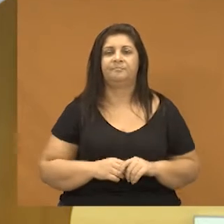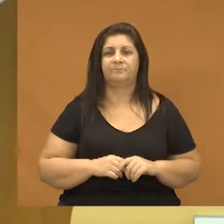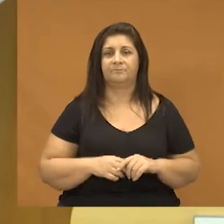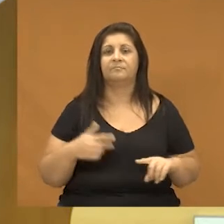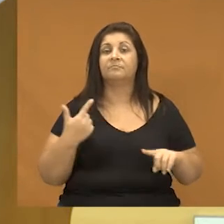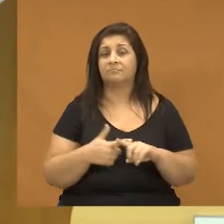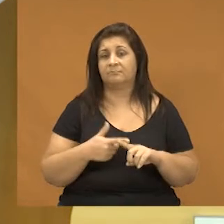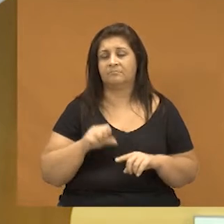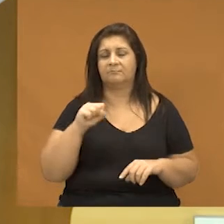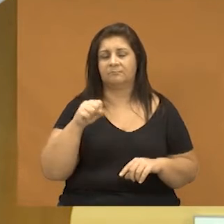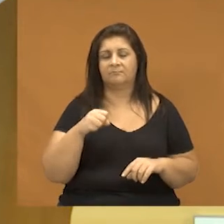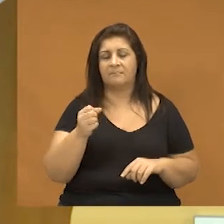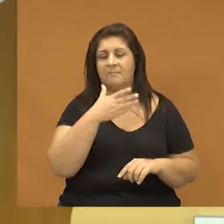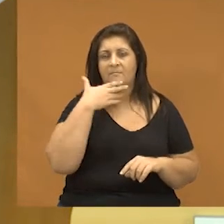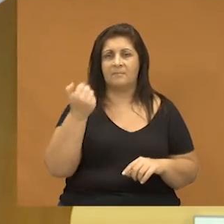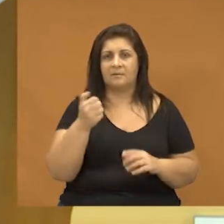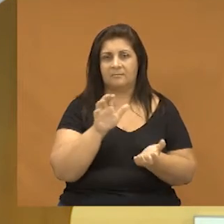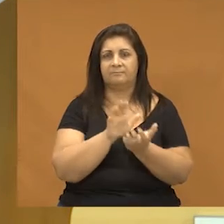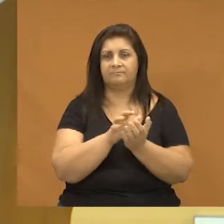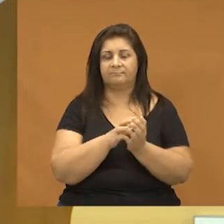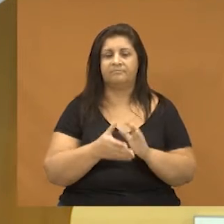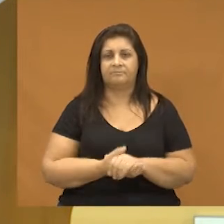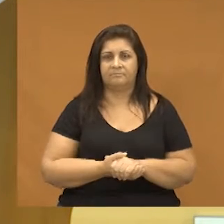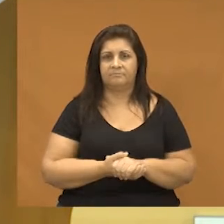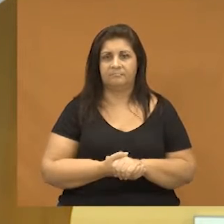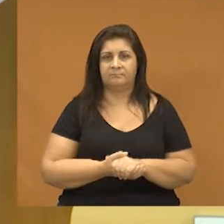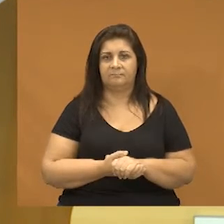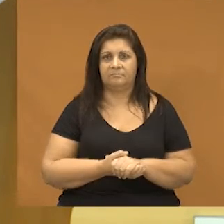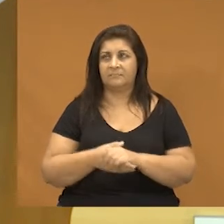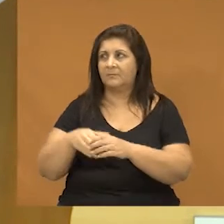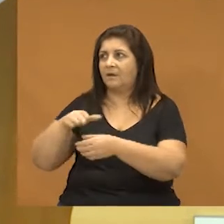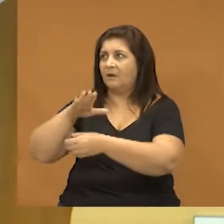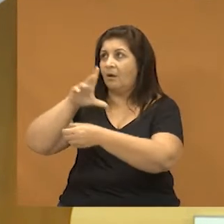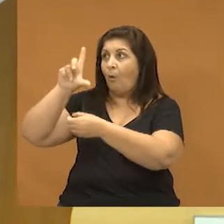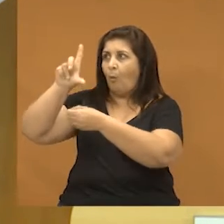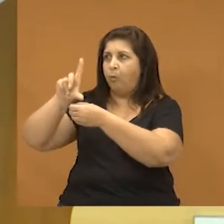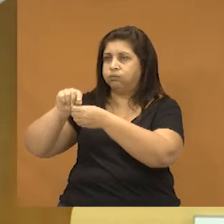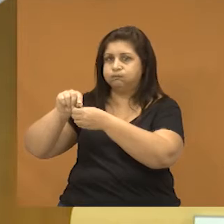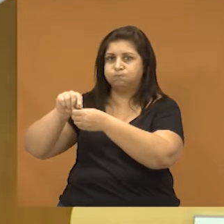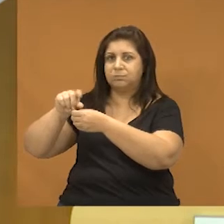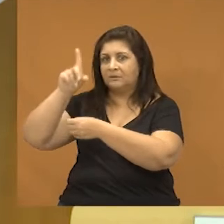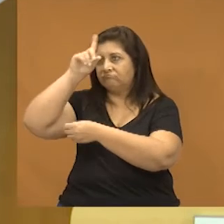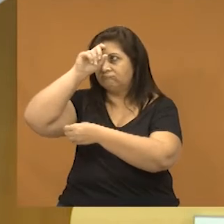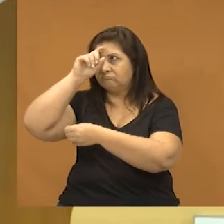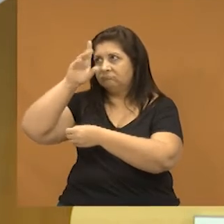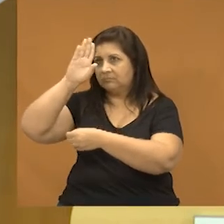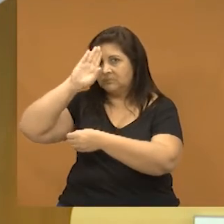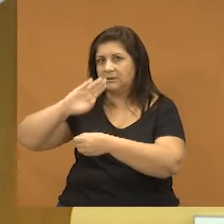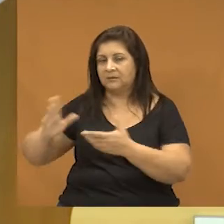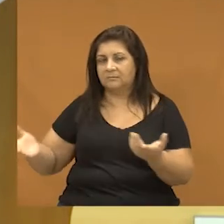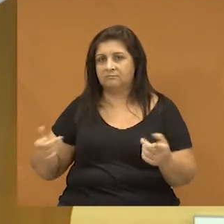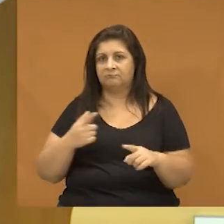porque vai melhorar para a nossa cidade de Jacareí, e vai desafogar também a Santa Casa, porque